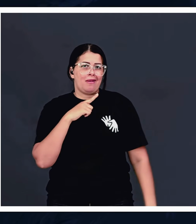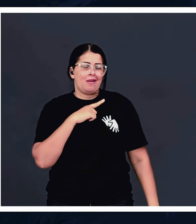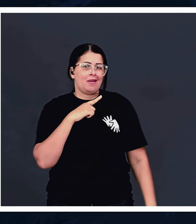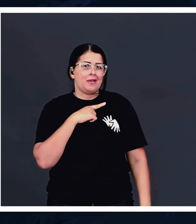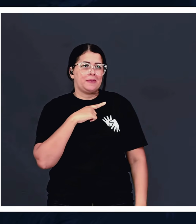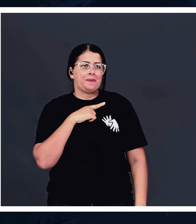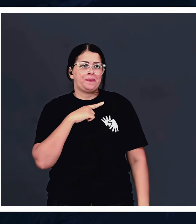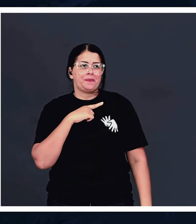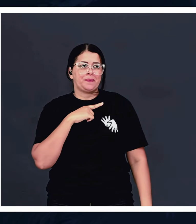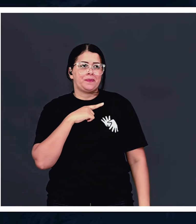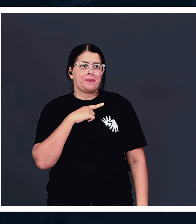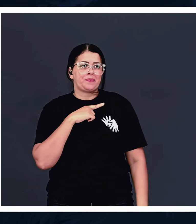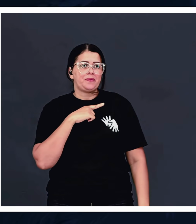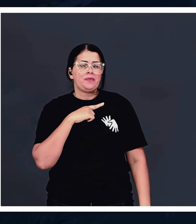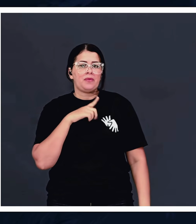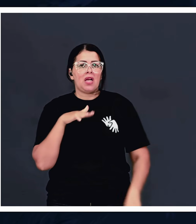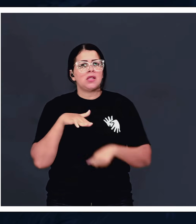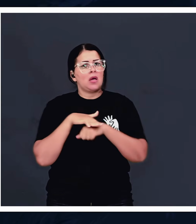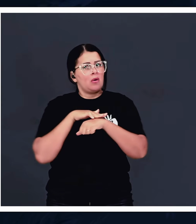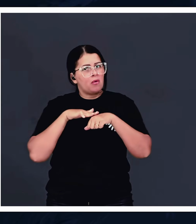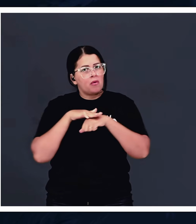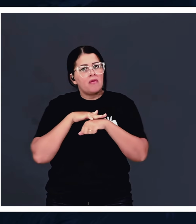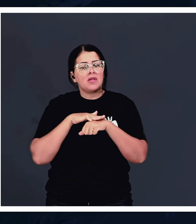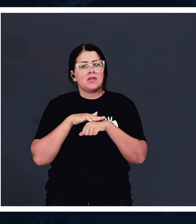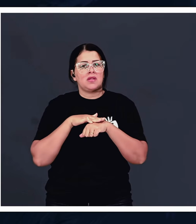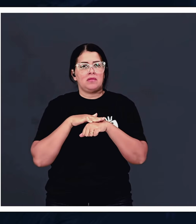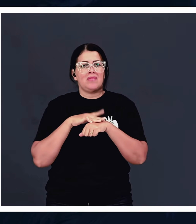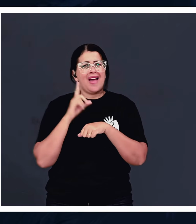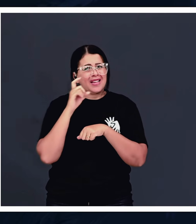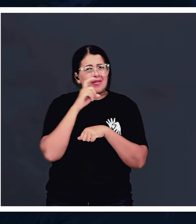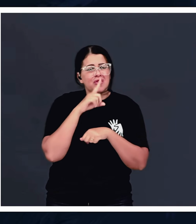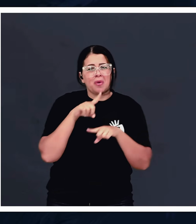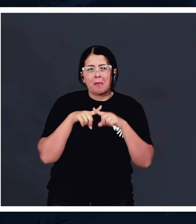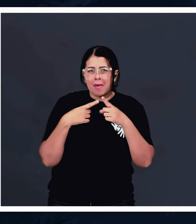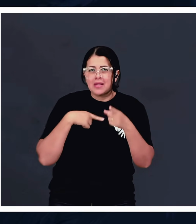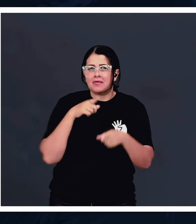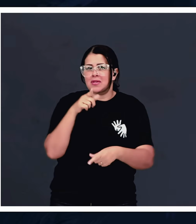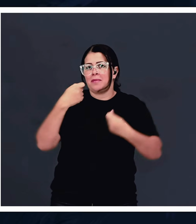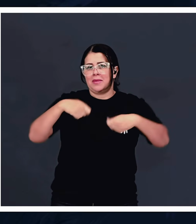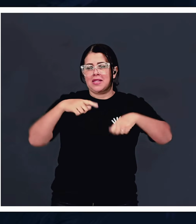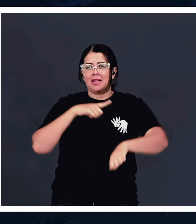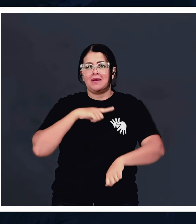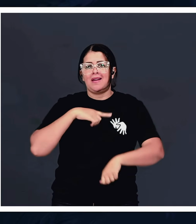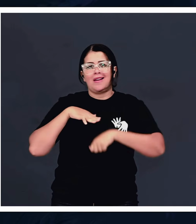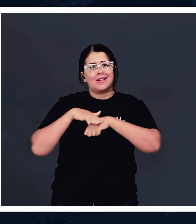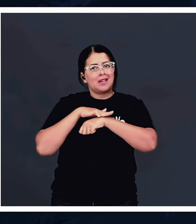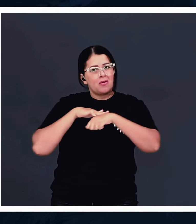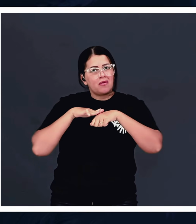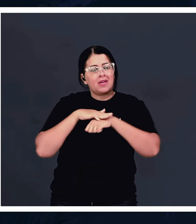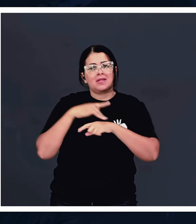Não abra mão de ter essa conversa difícil. Essa conversa difícil, ela vai